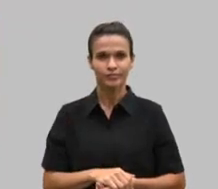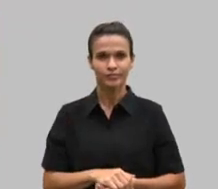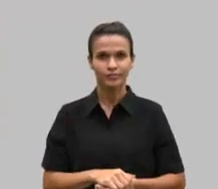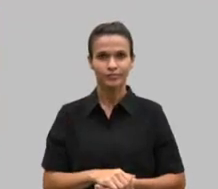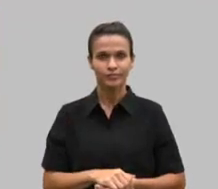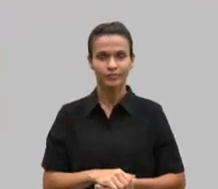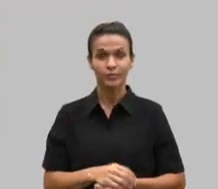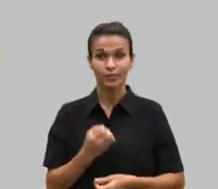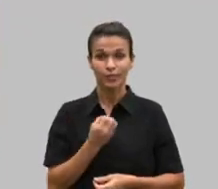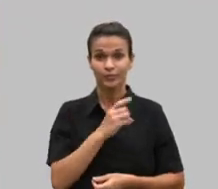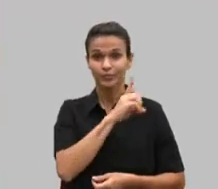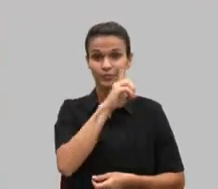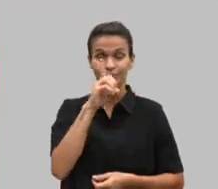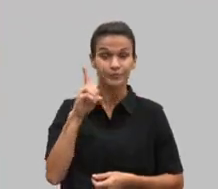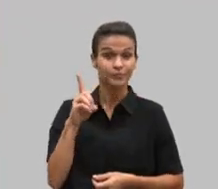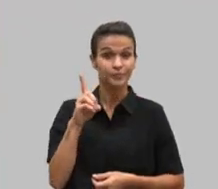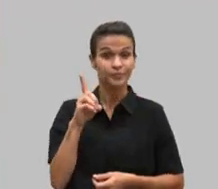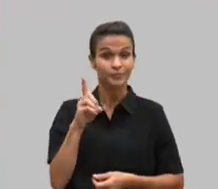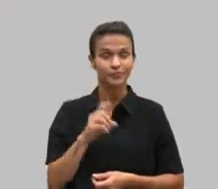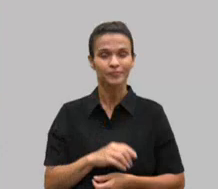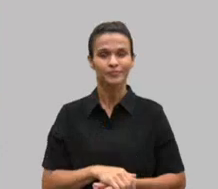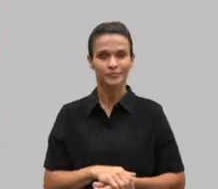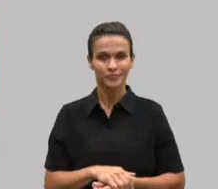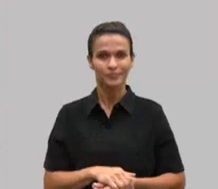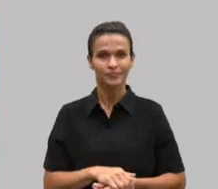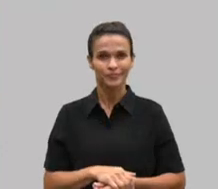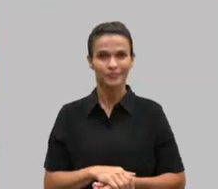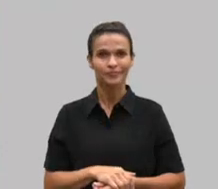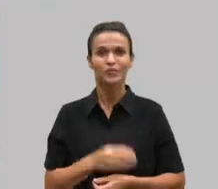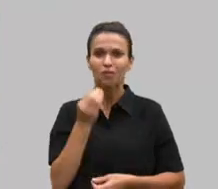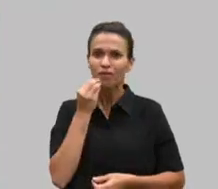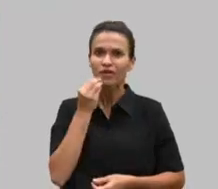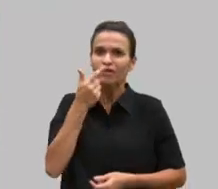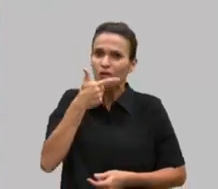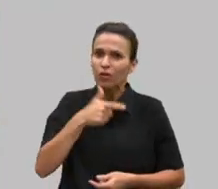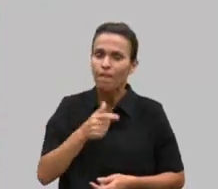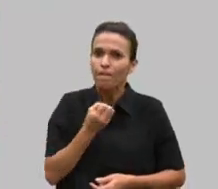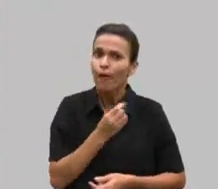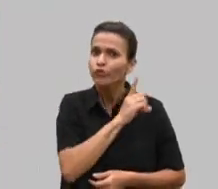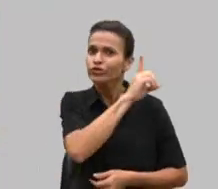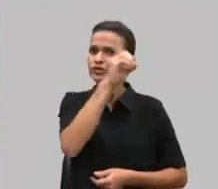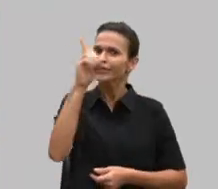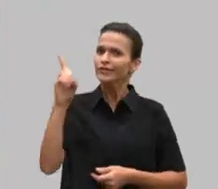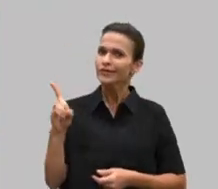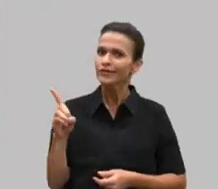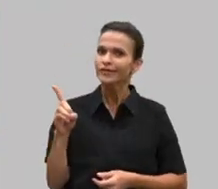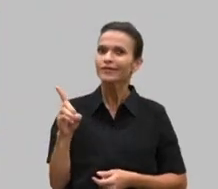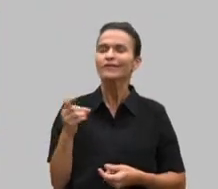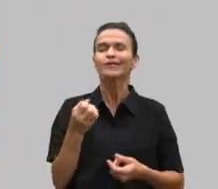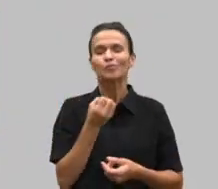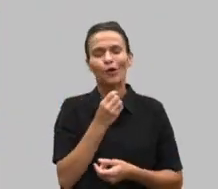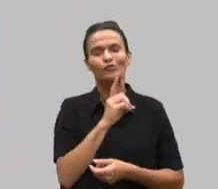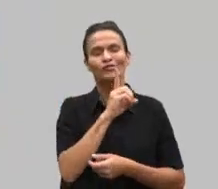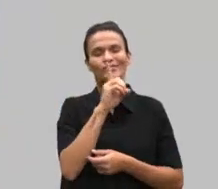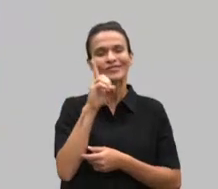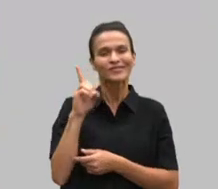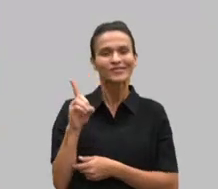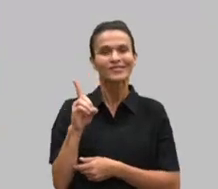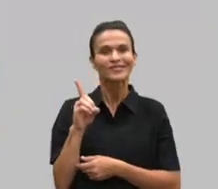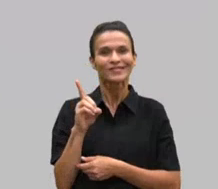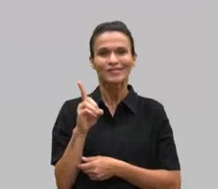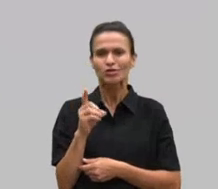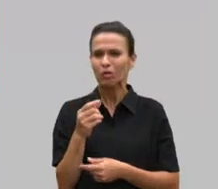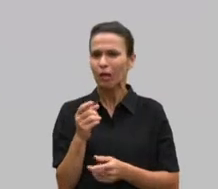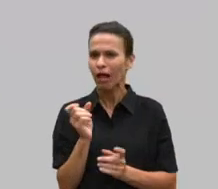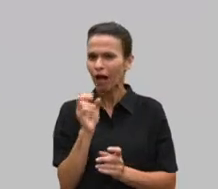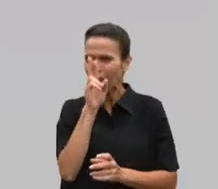Bom dia gente Ah nós vamos tentar de novo bom dia bom dia não se engane